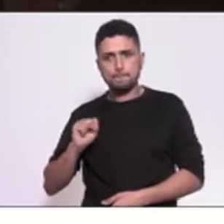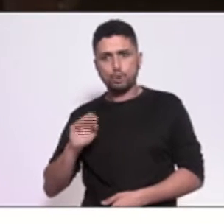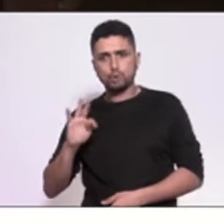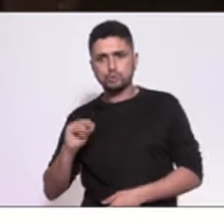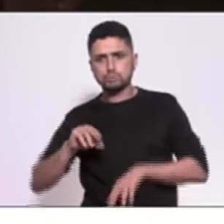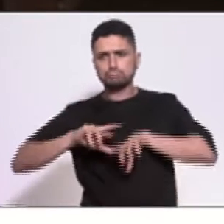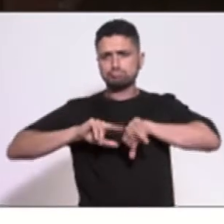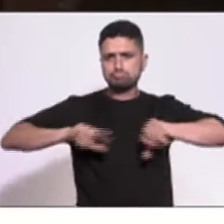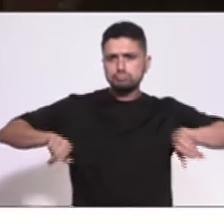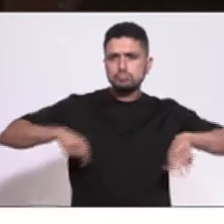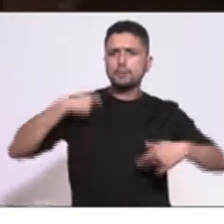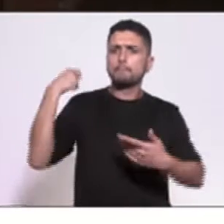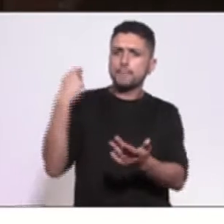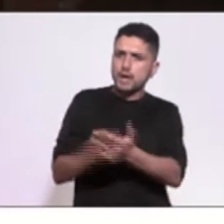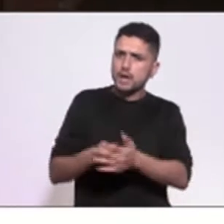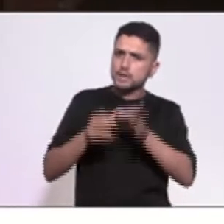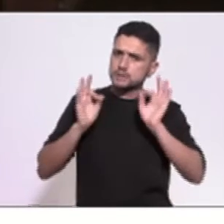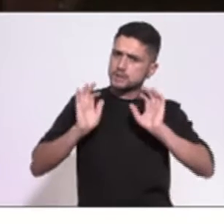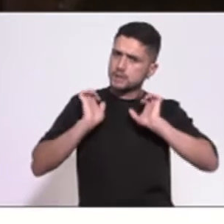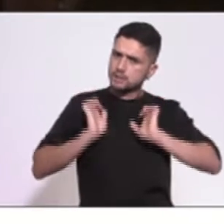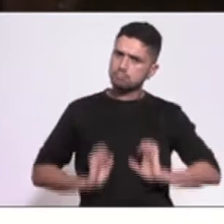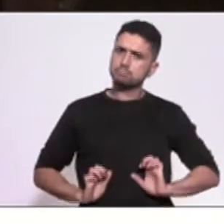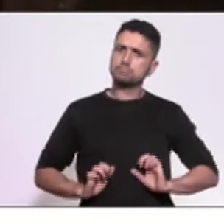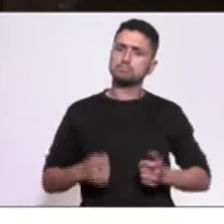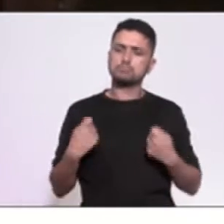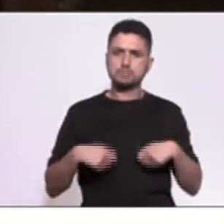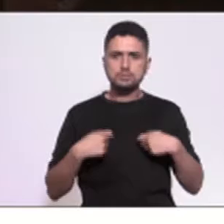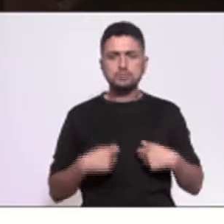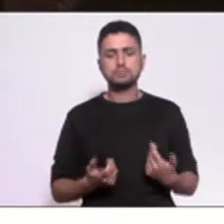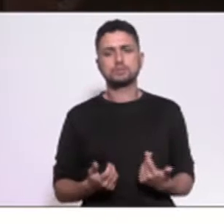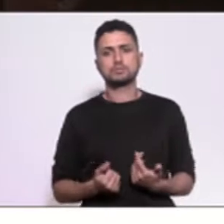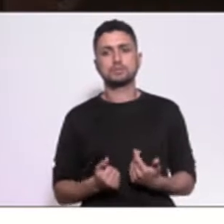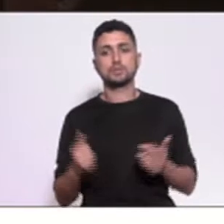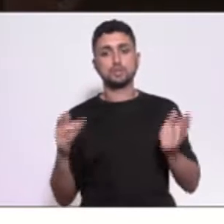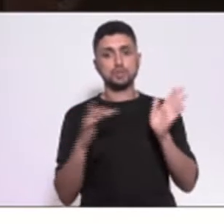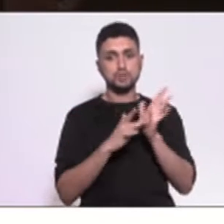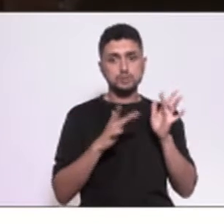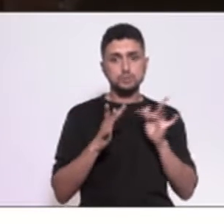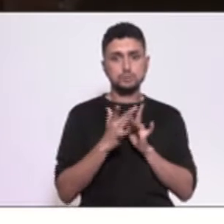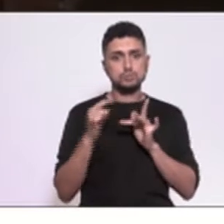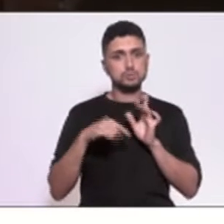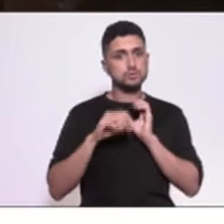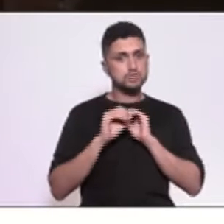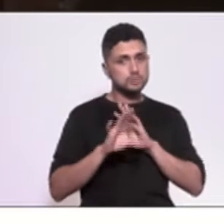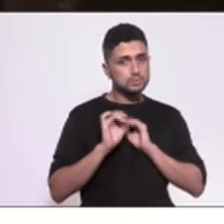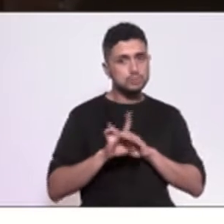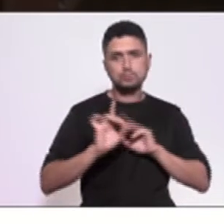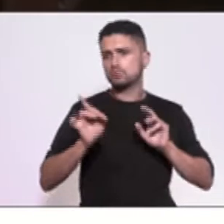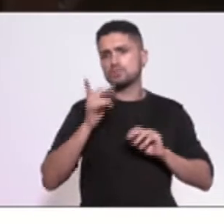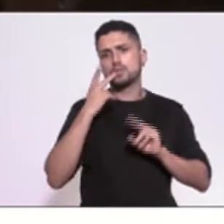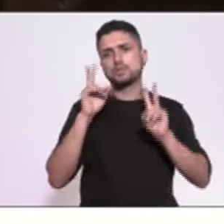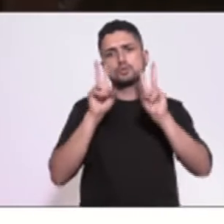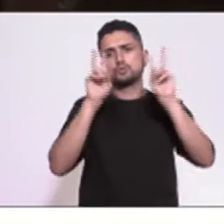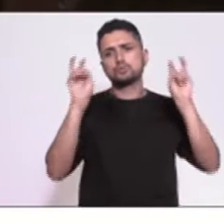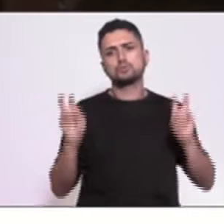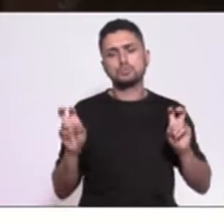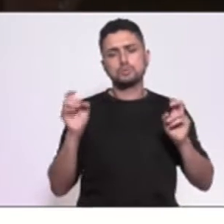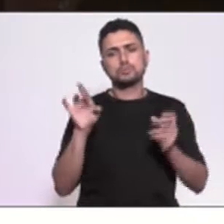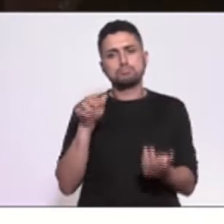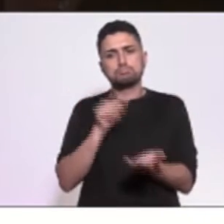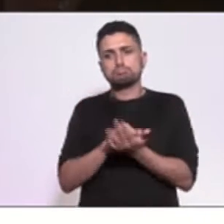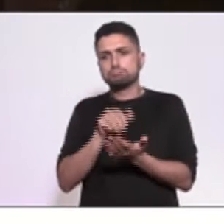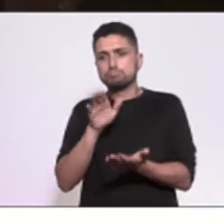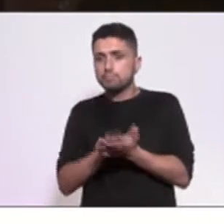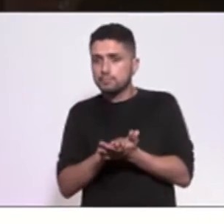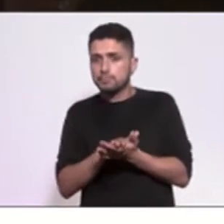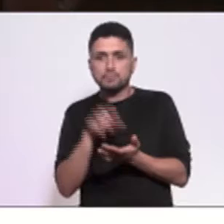a engrenagem e produção de um governo. Jesus, pois, não estava falando apenas de um tributo, mas